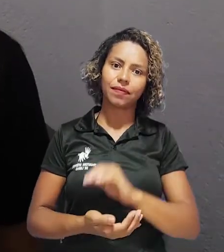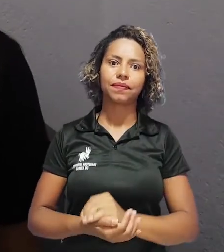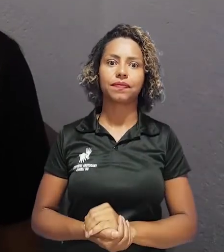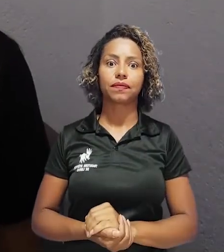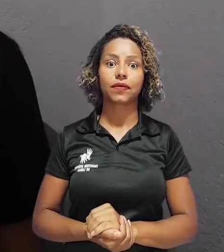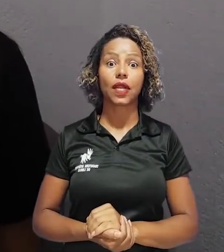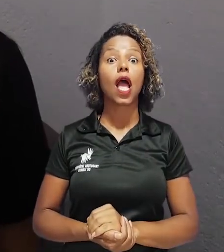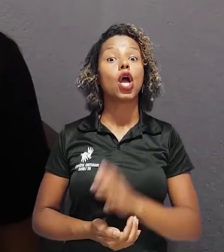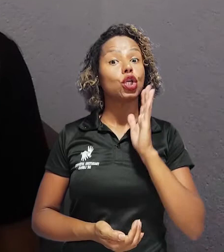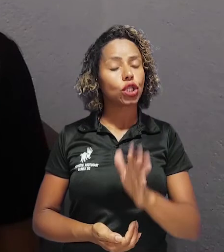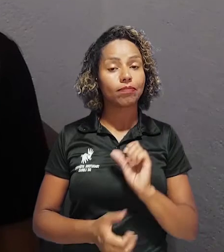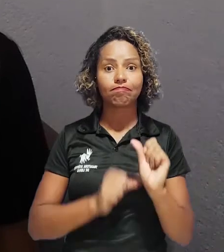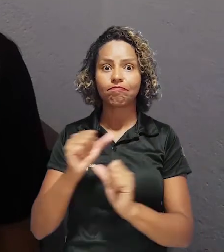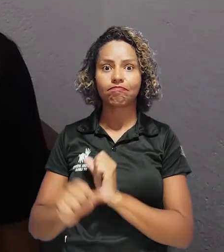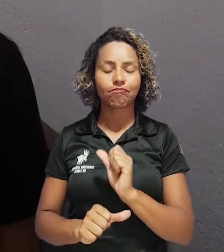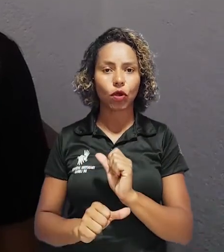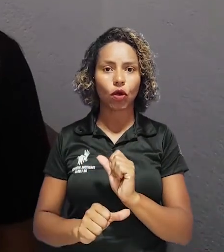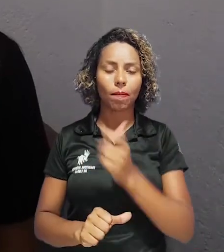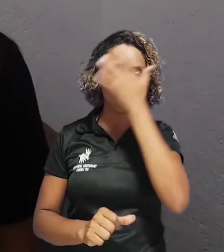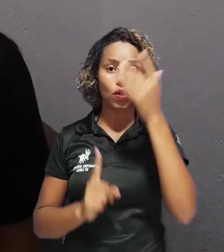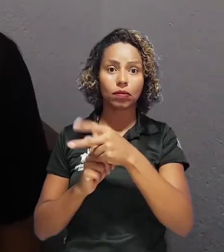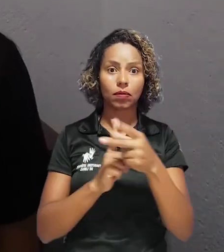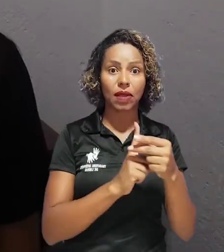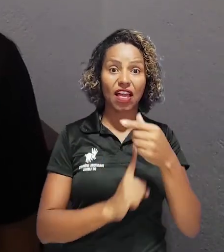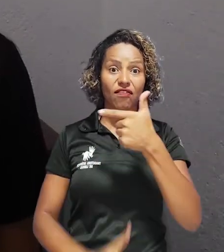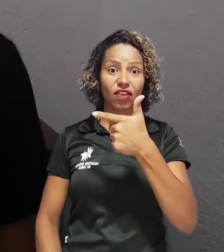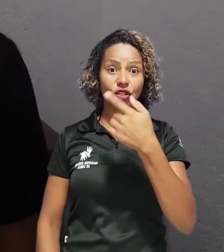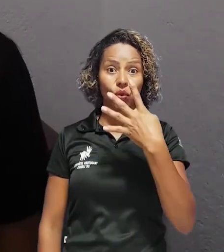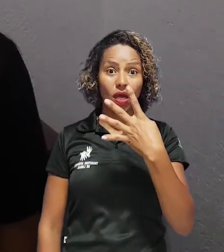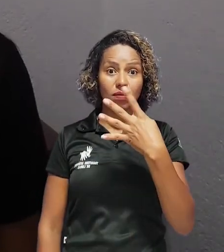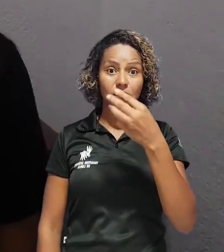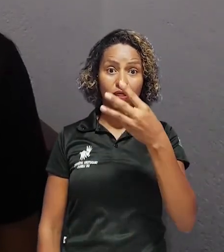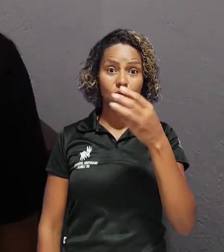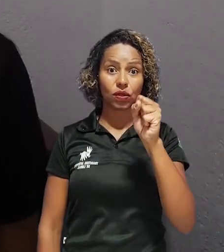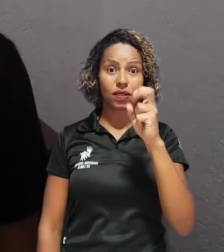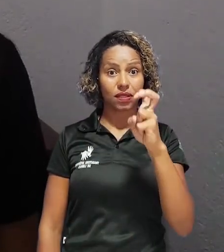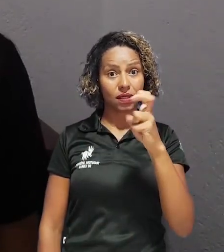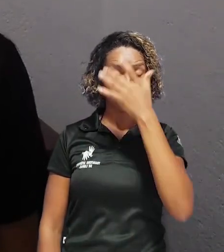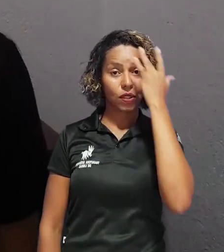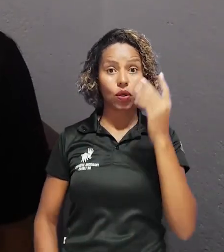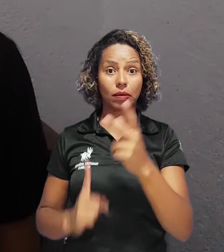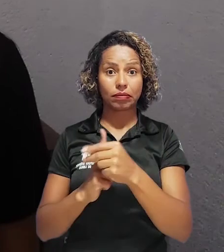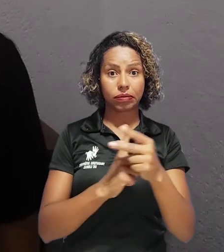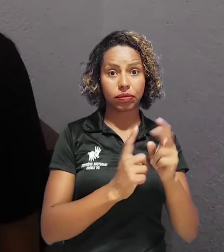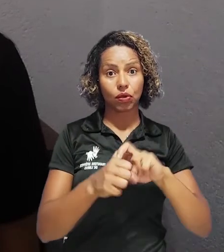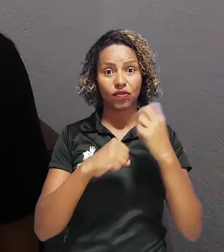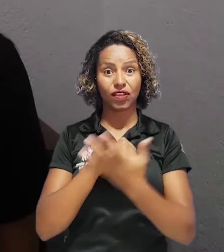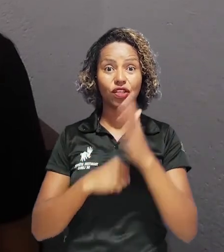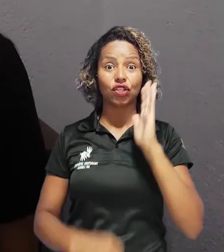números de casos confirmados e vidas Perdidas em Juiz de Fora evoluíram para 24 1385 casos